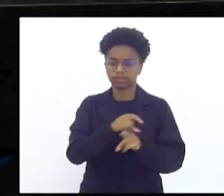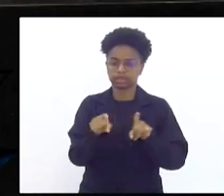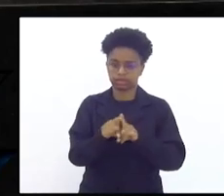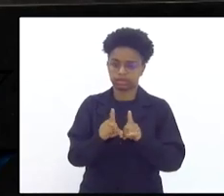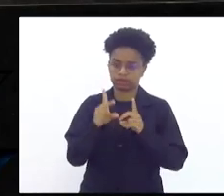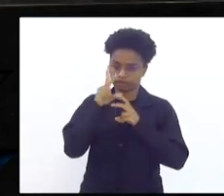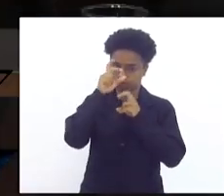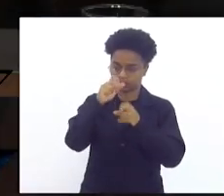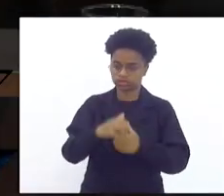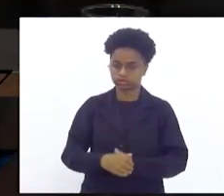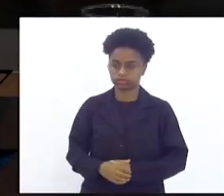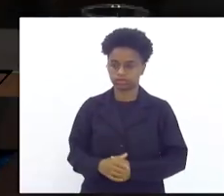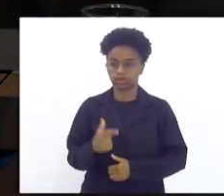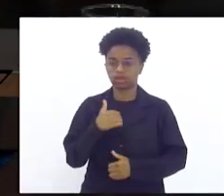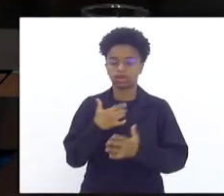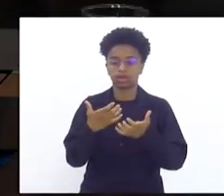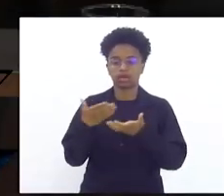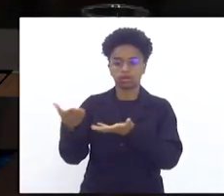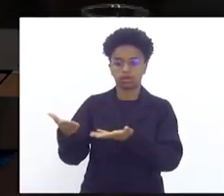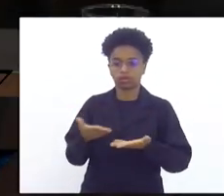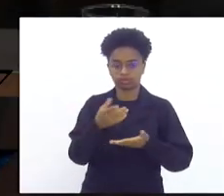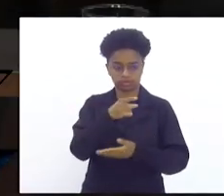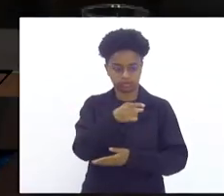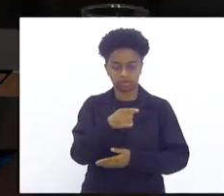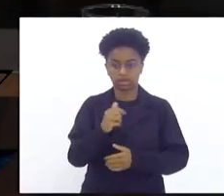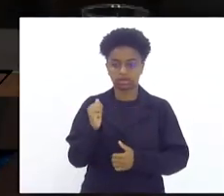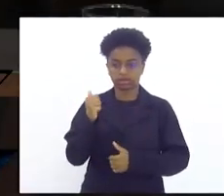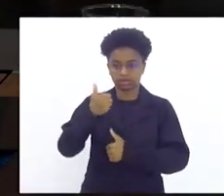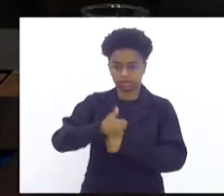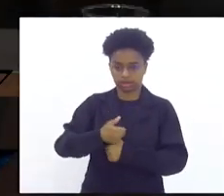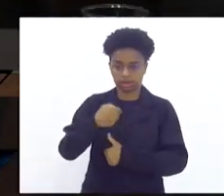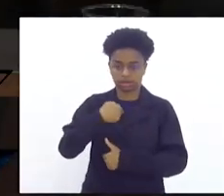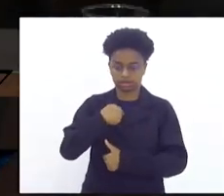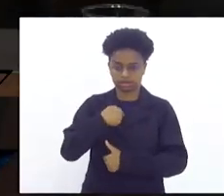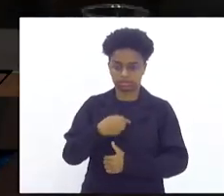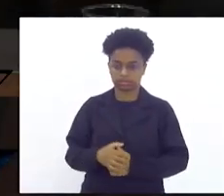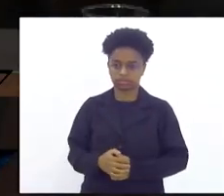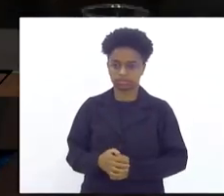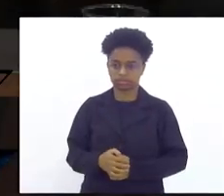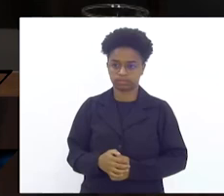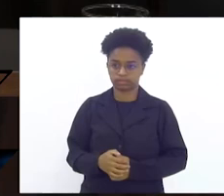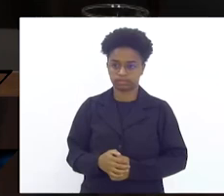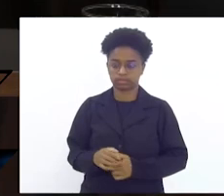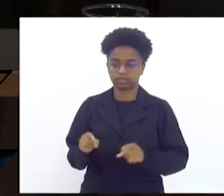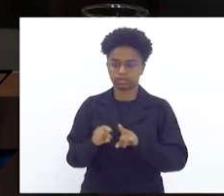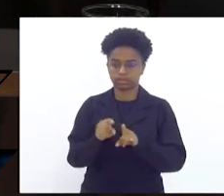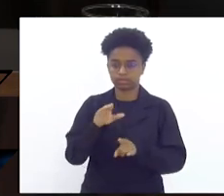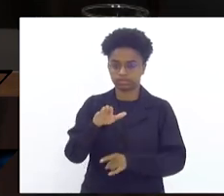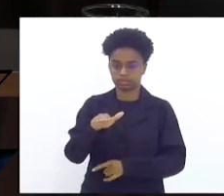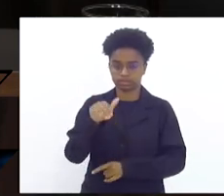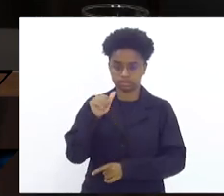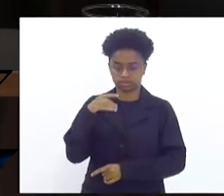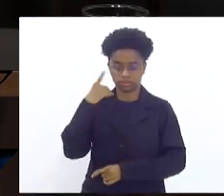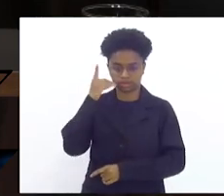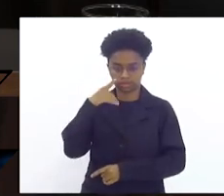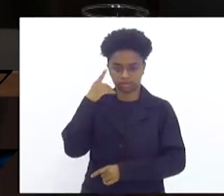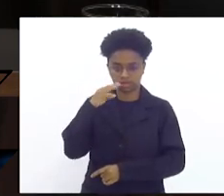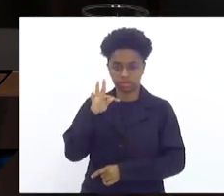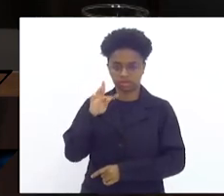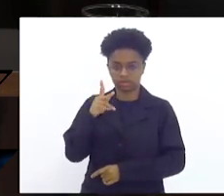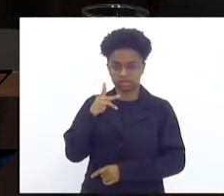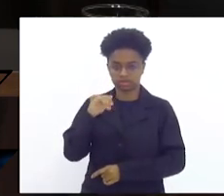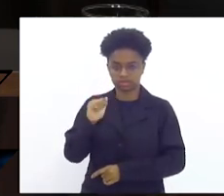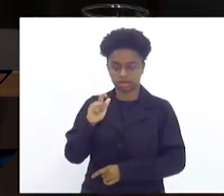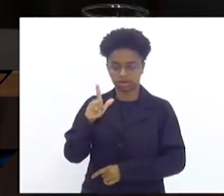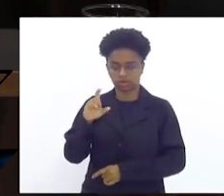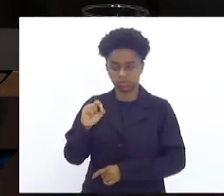estará já gostaria de convidar vossa excelência para assumir aqui a cadeira e já chamar o deputado Thiago